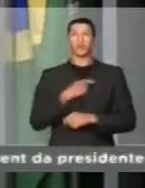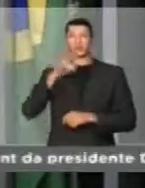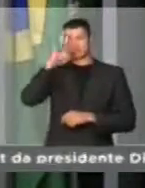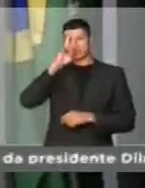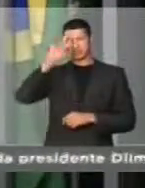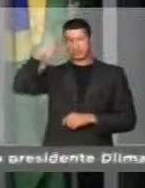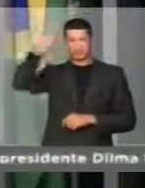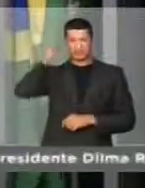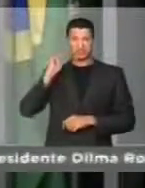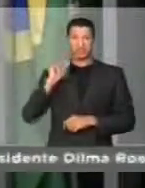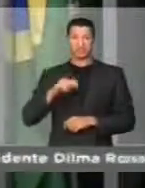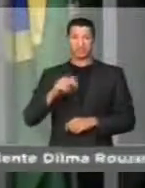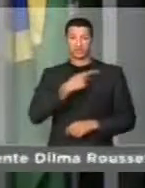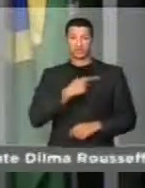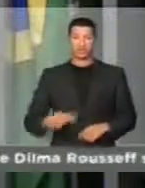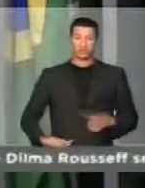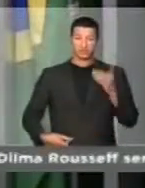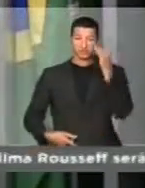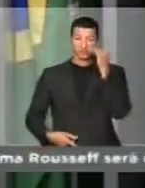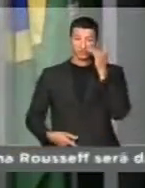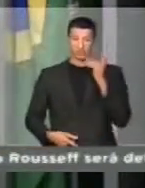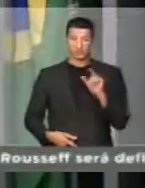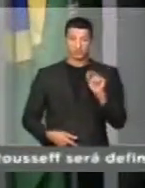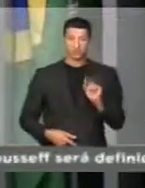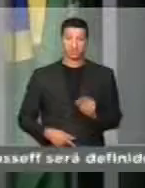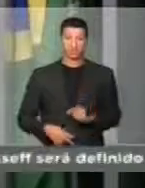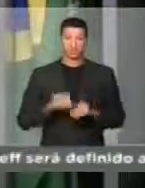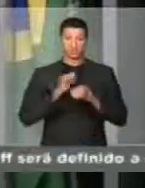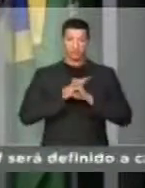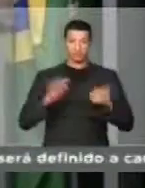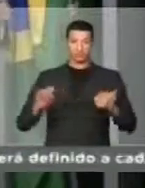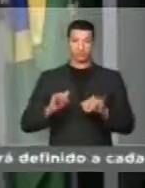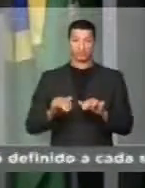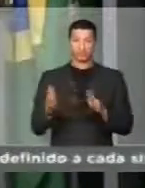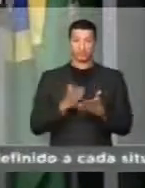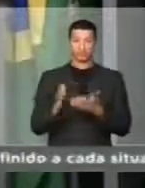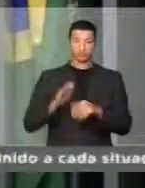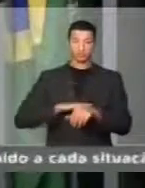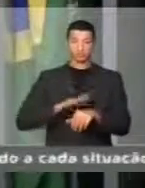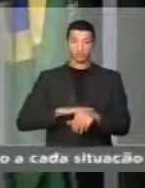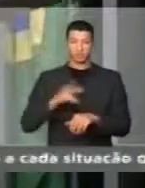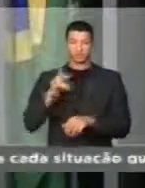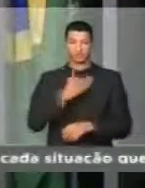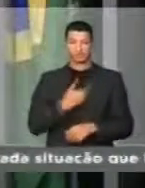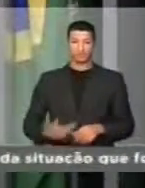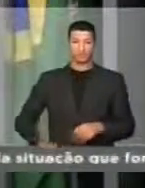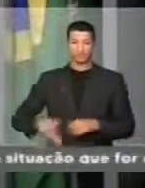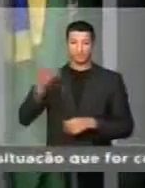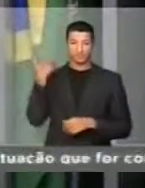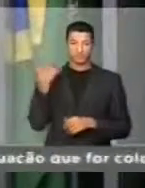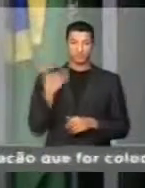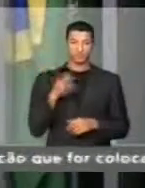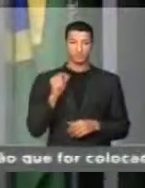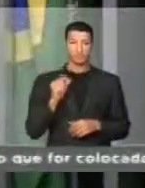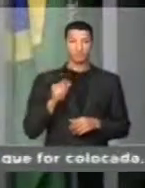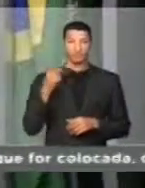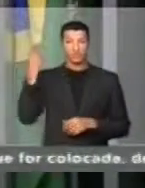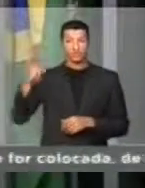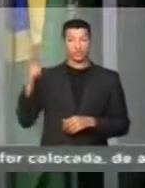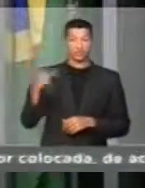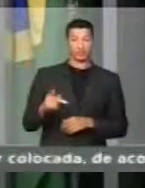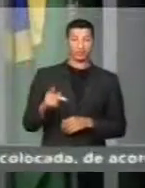história. Foi a presidente Dilma que disse em determinado momento do seu governo passado que